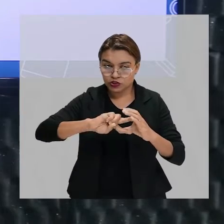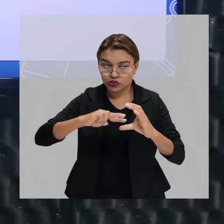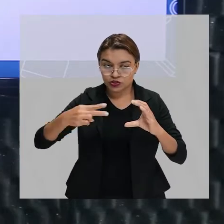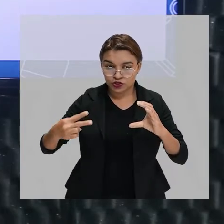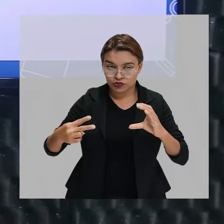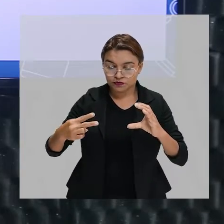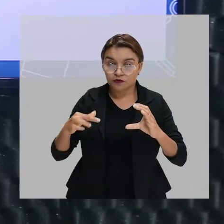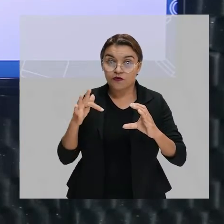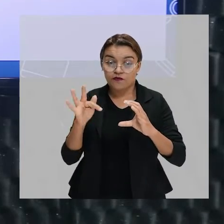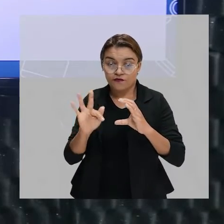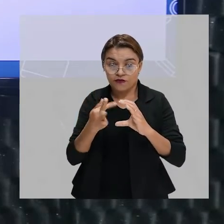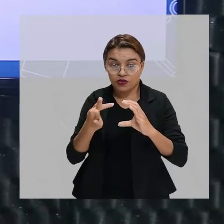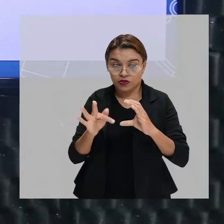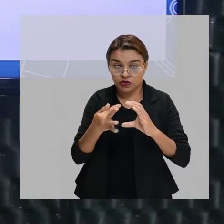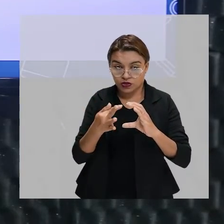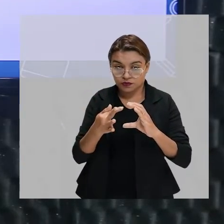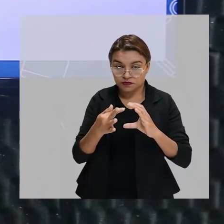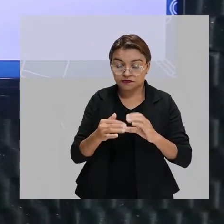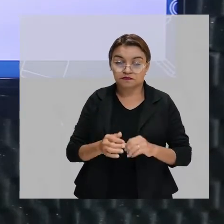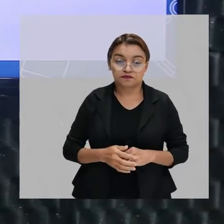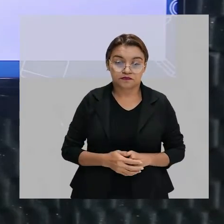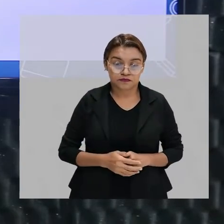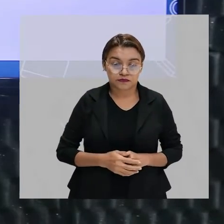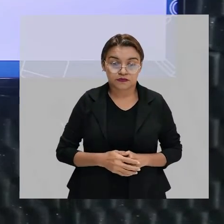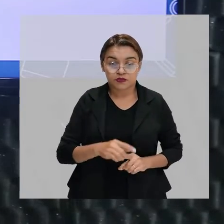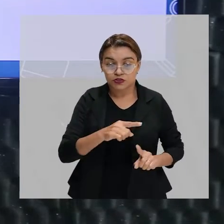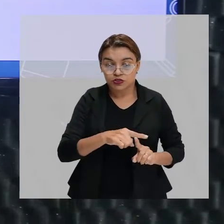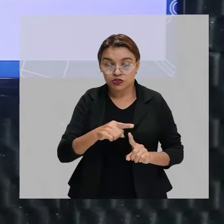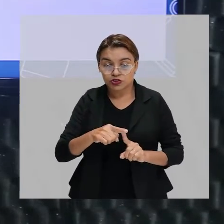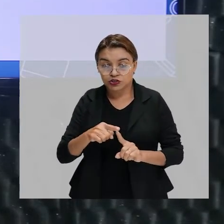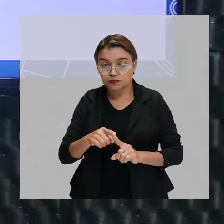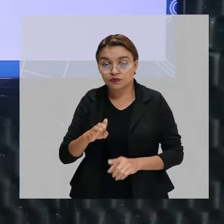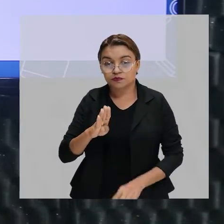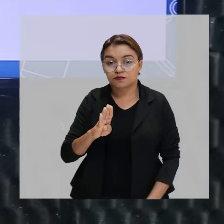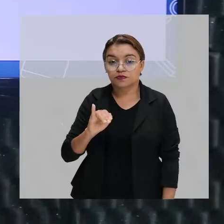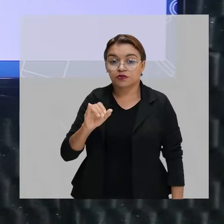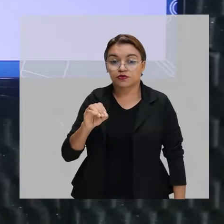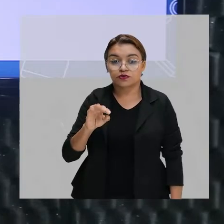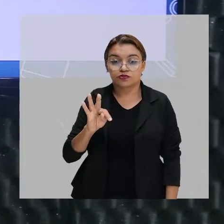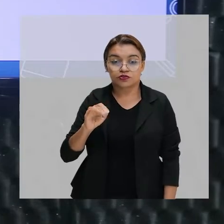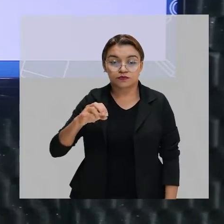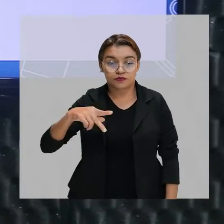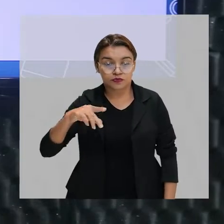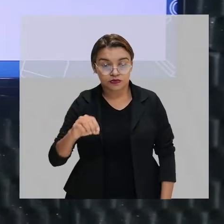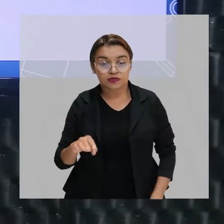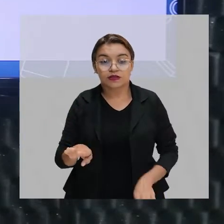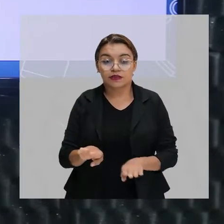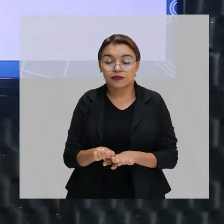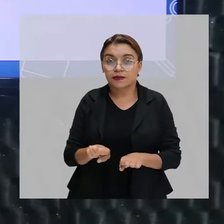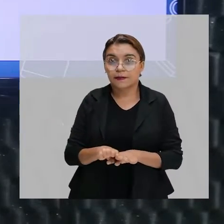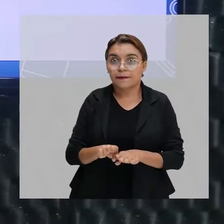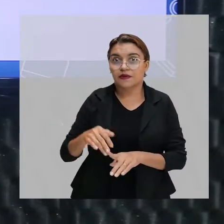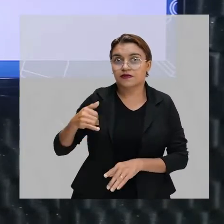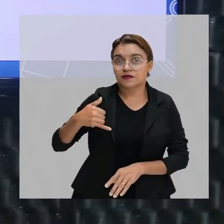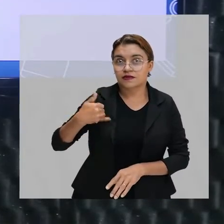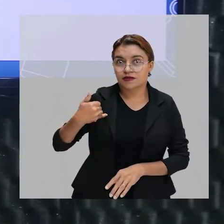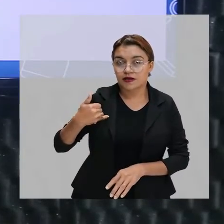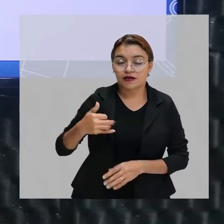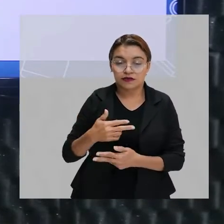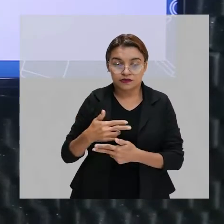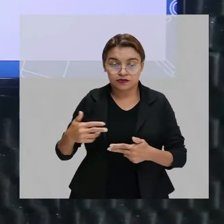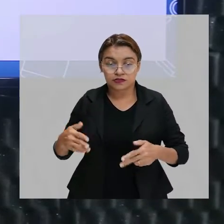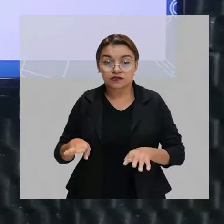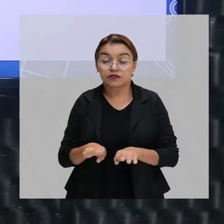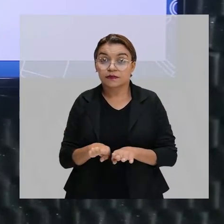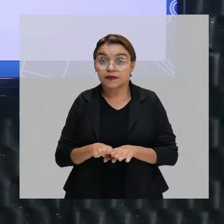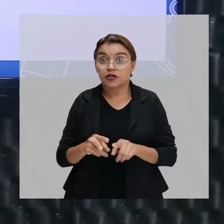ou fenótipo os tipos de biótipos faixas etárias e trouxe aqui duas questões